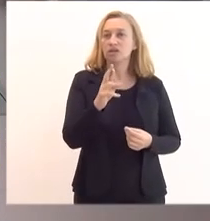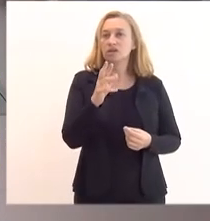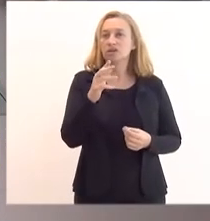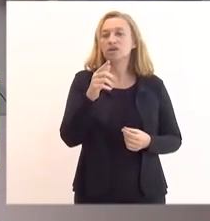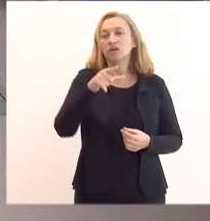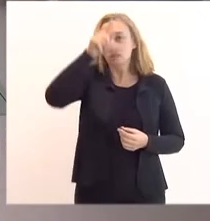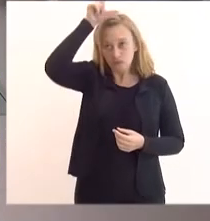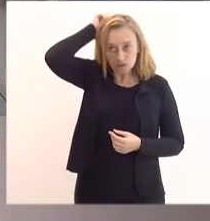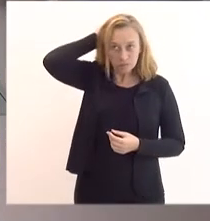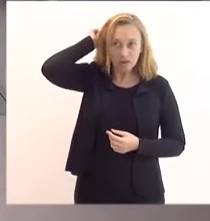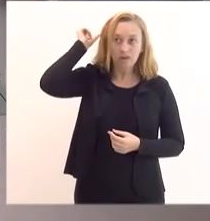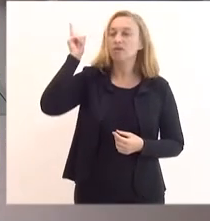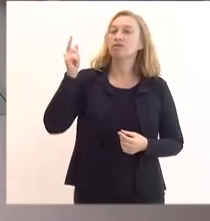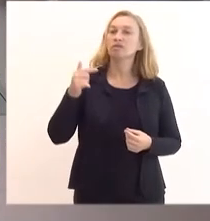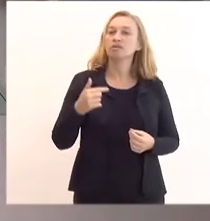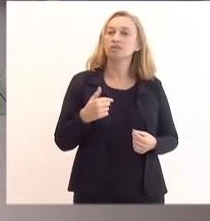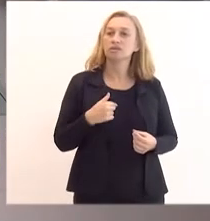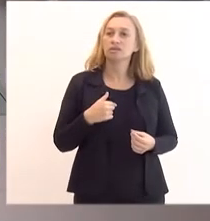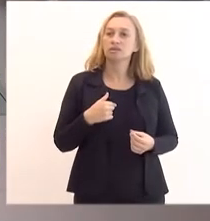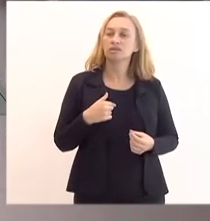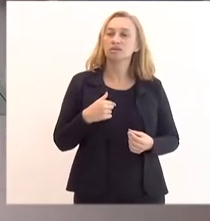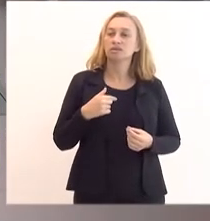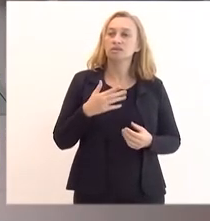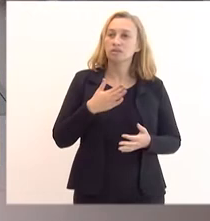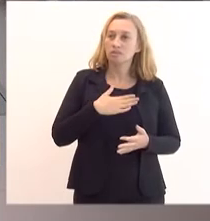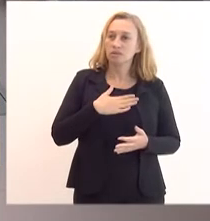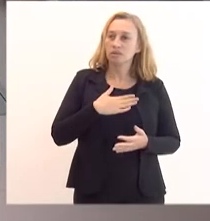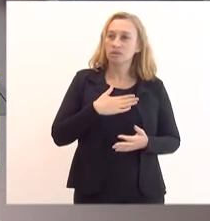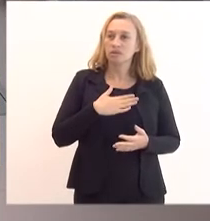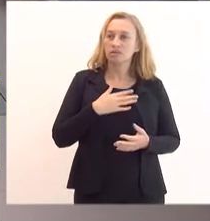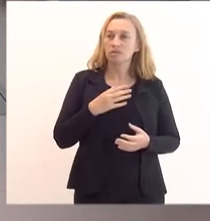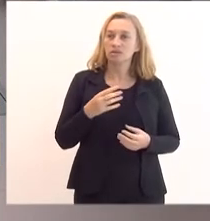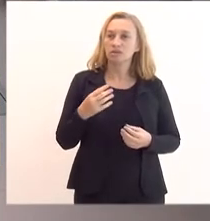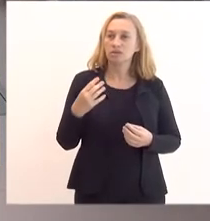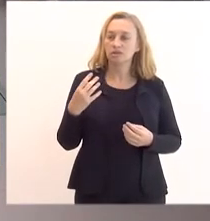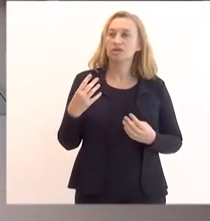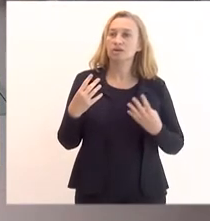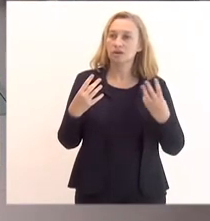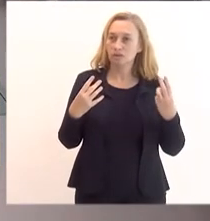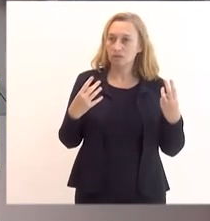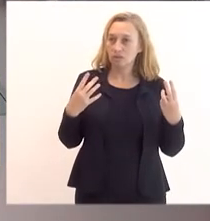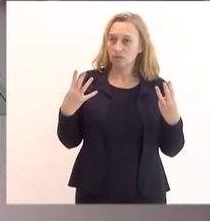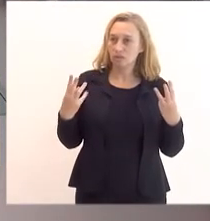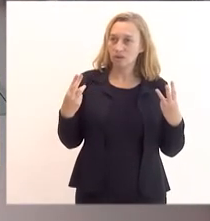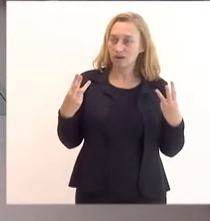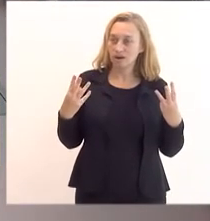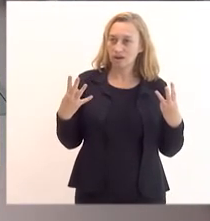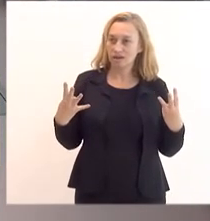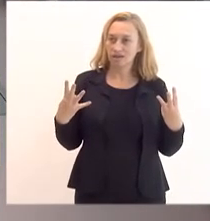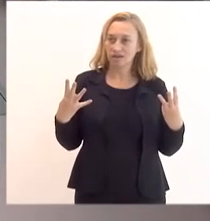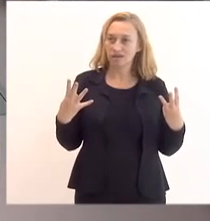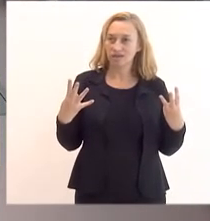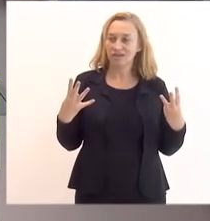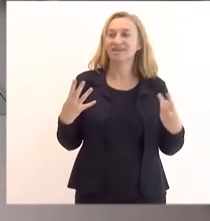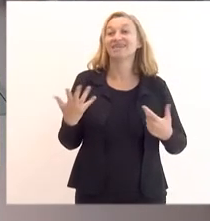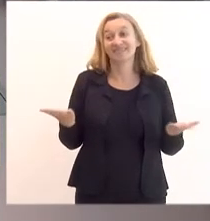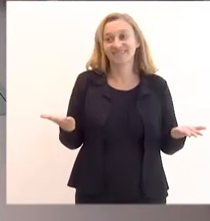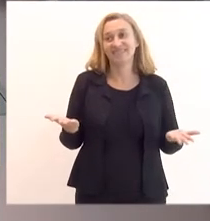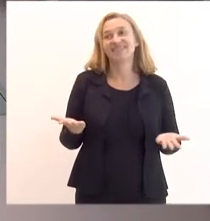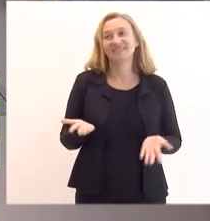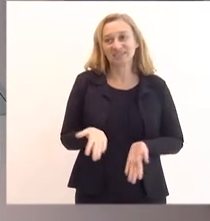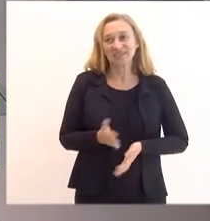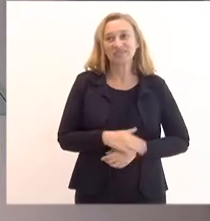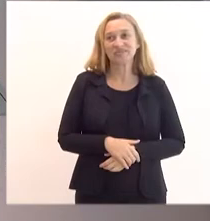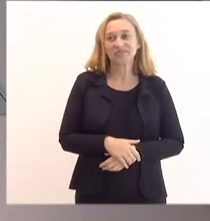o desempate é meu pela constitucionalidade. Então acabou sendo 4-3. 4-3. Vossa Excelência pegou espiritualmente o voto. Eu peguei